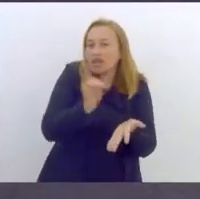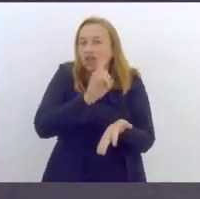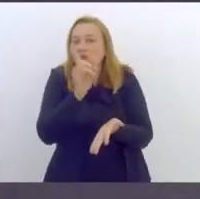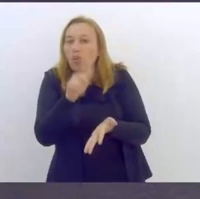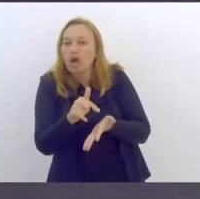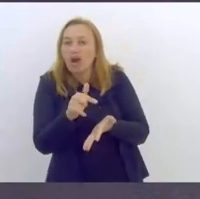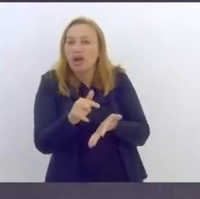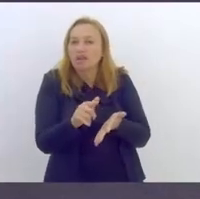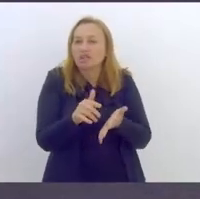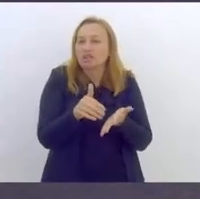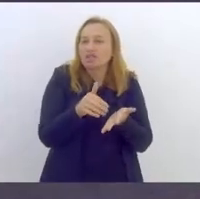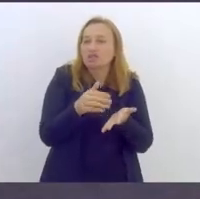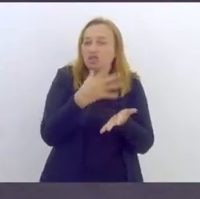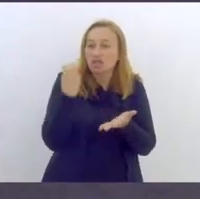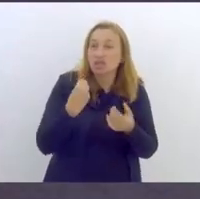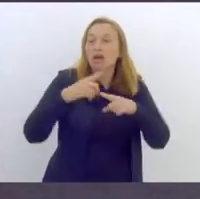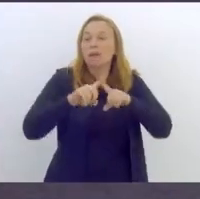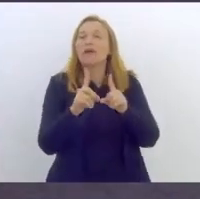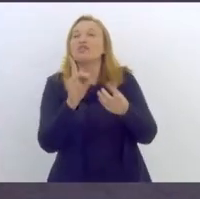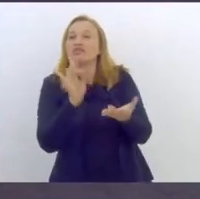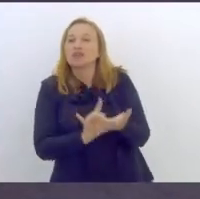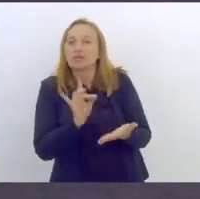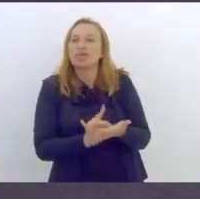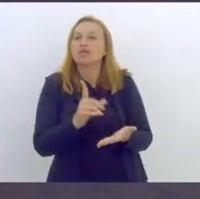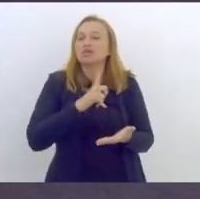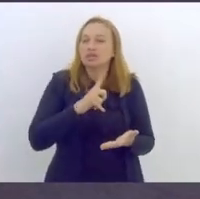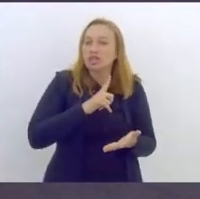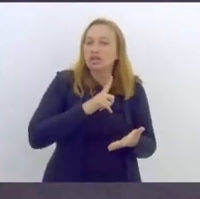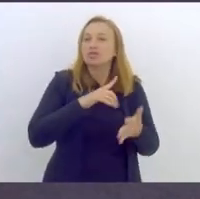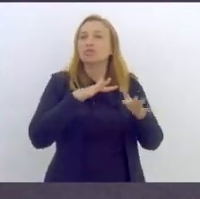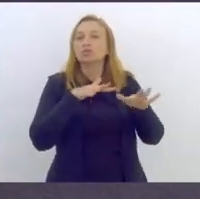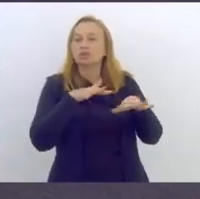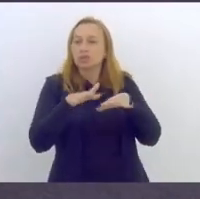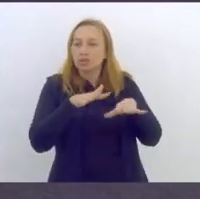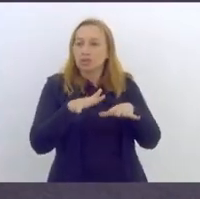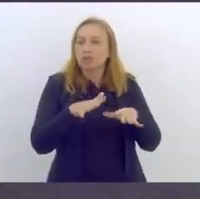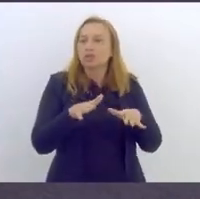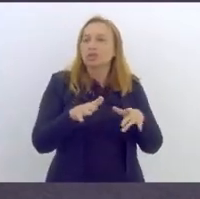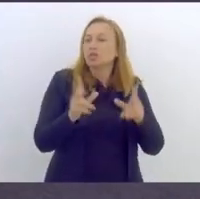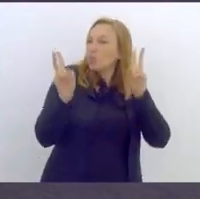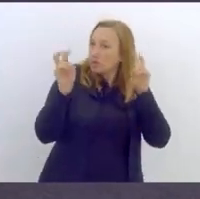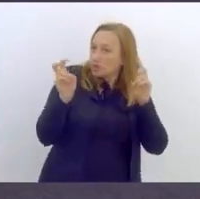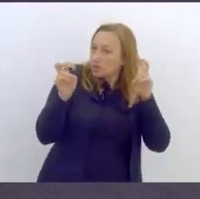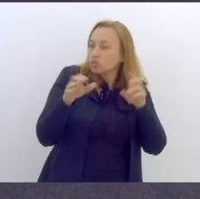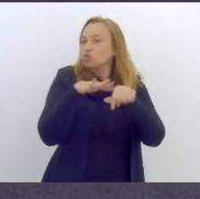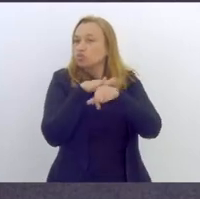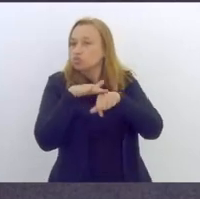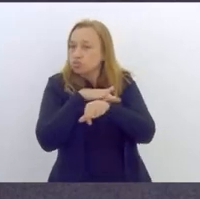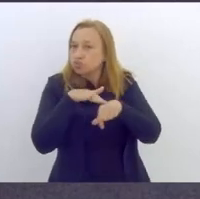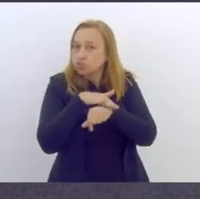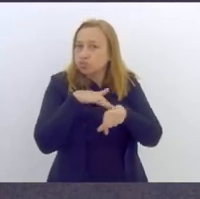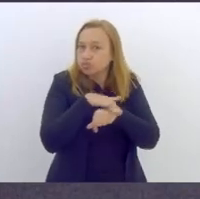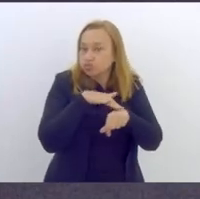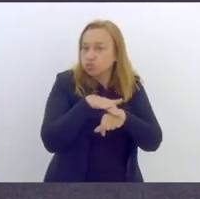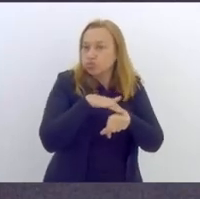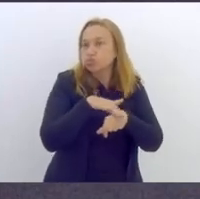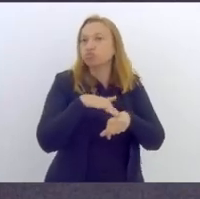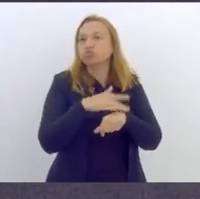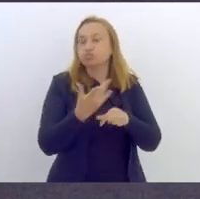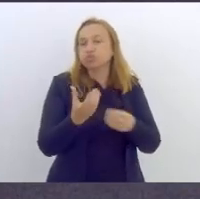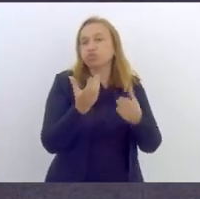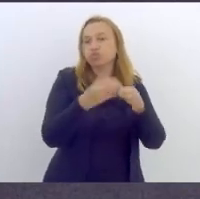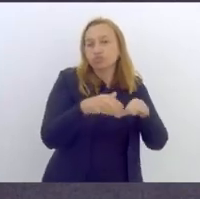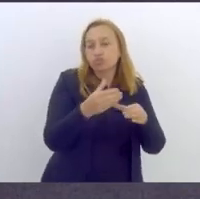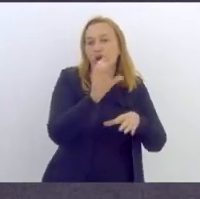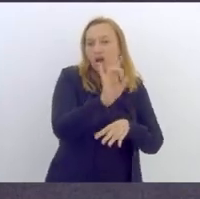algo que está sendo assim chutado nós temos realmente pareceres manifestações E aí é uma questão de se conversar e com concurso